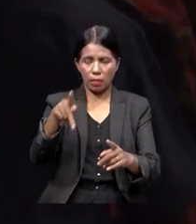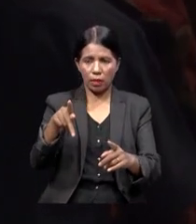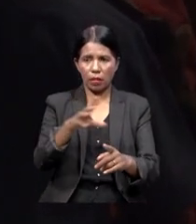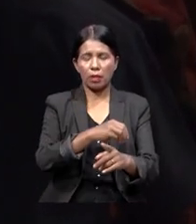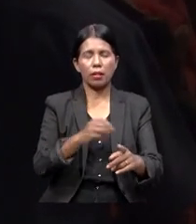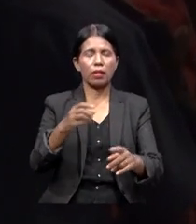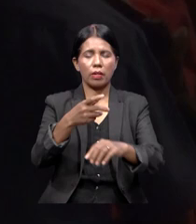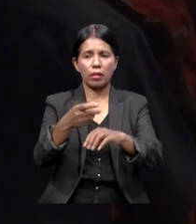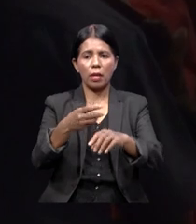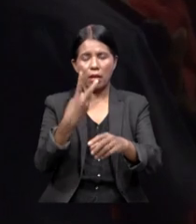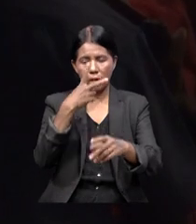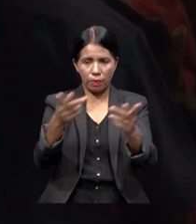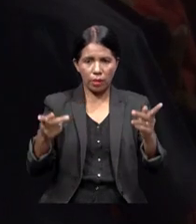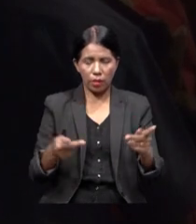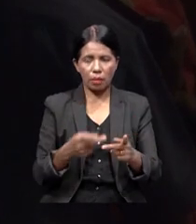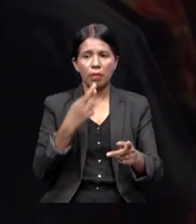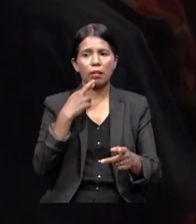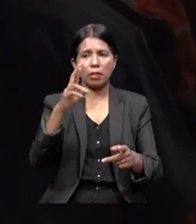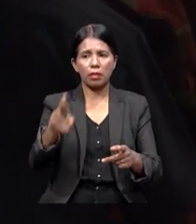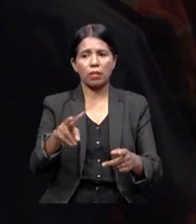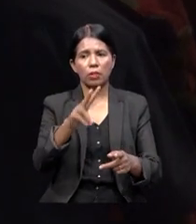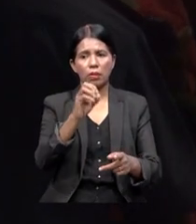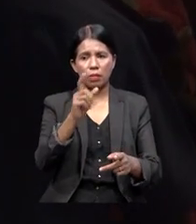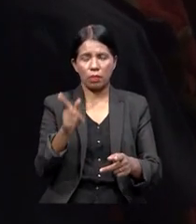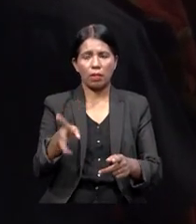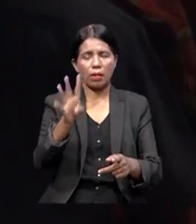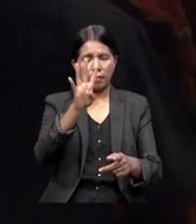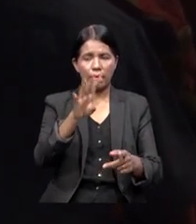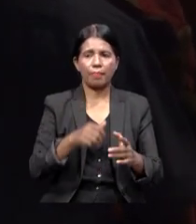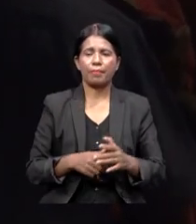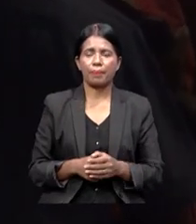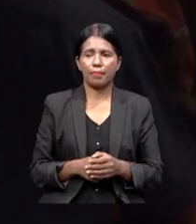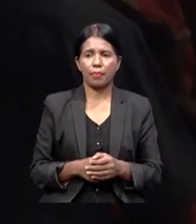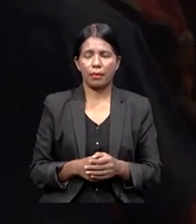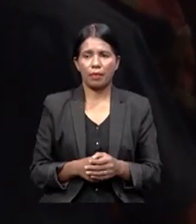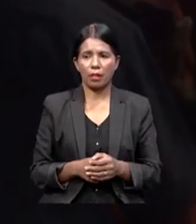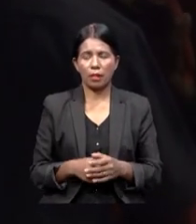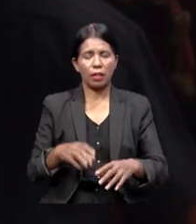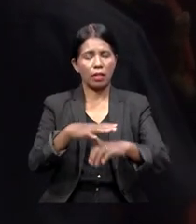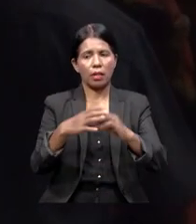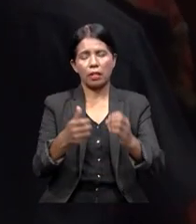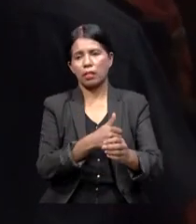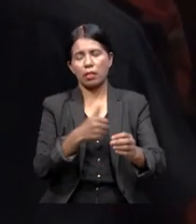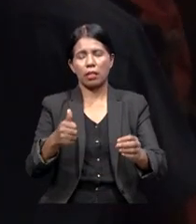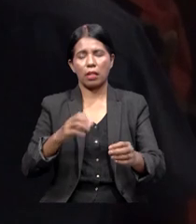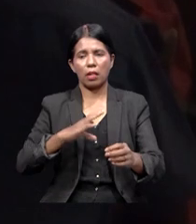roteiras, a tunune, bele responde ao ano de 2024. Rai Circelo, Cadeza